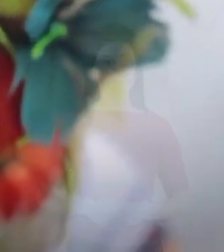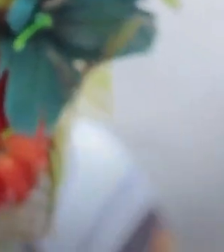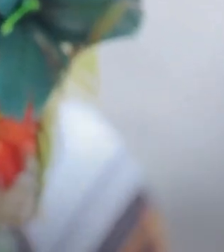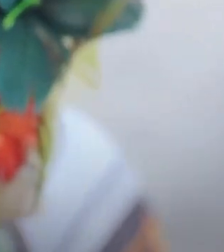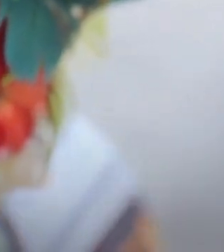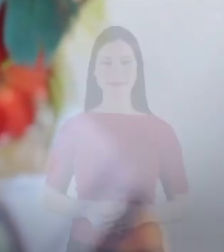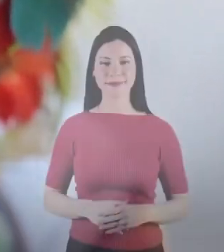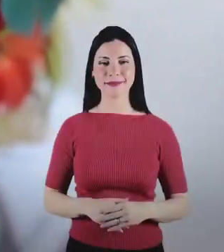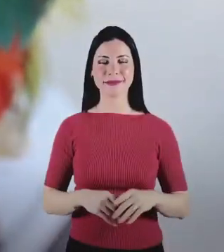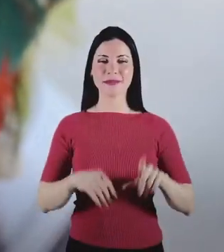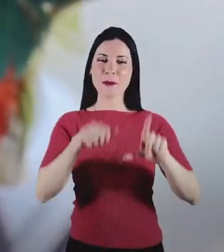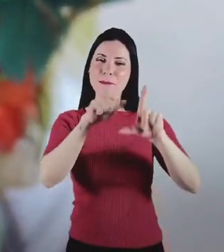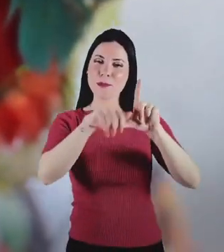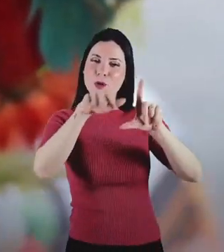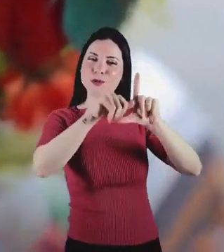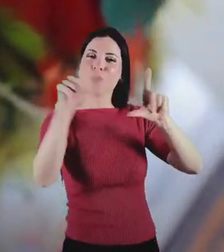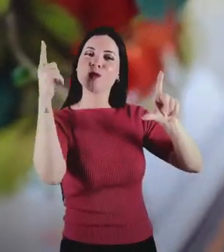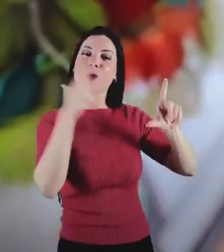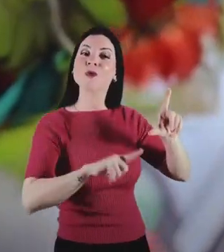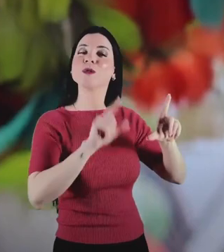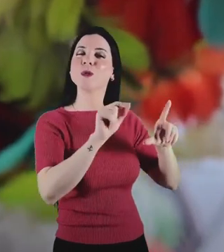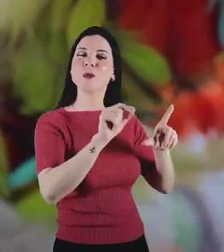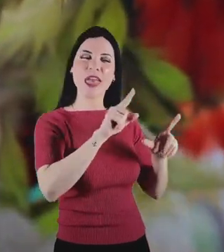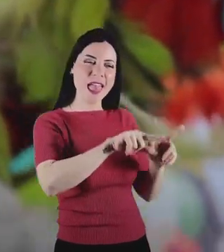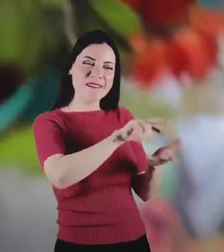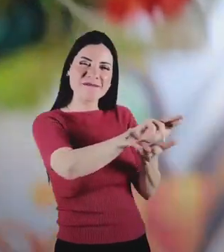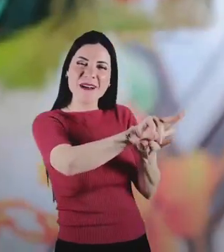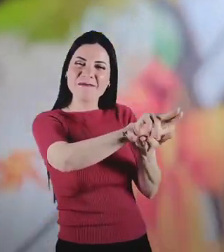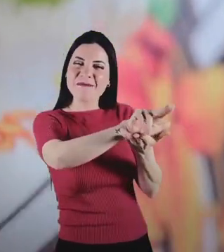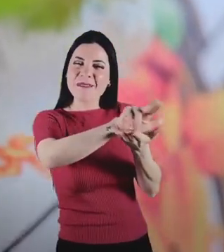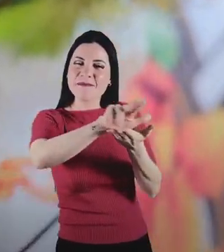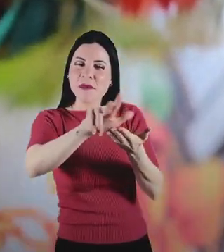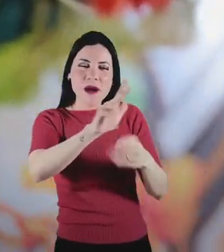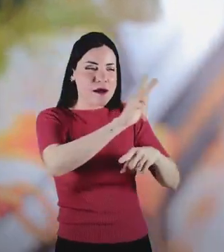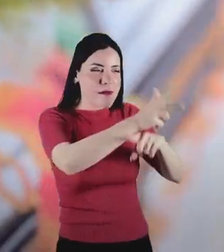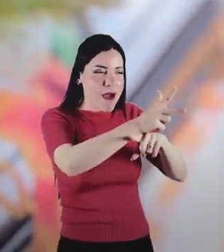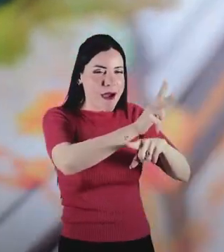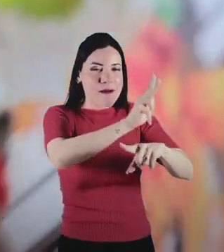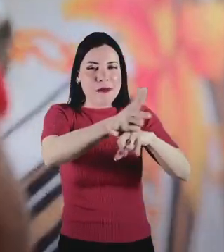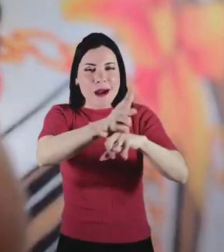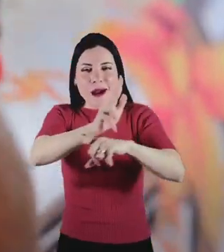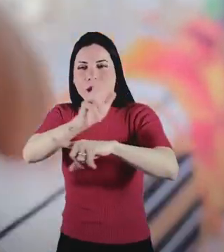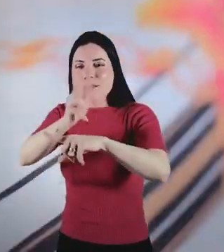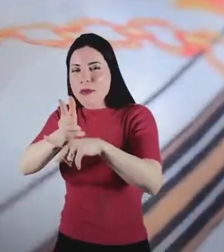Essa produção foi um compilado, né, de um movimento onde a gente